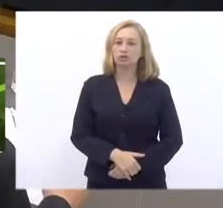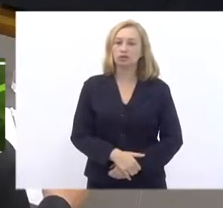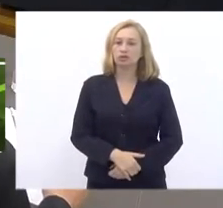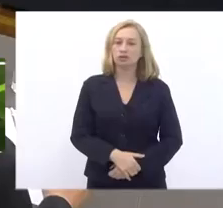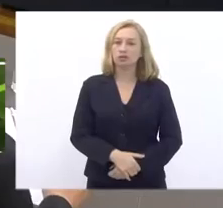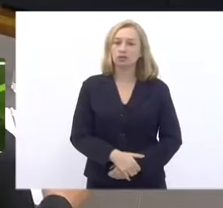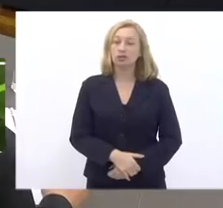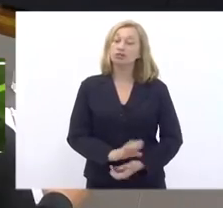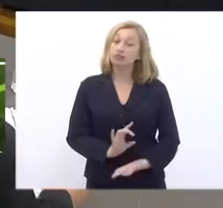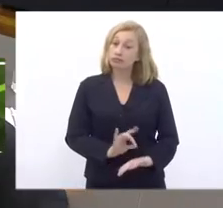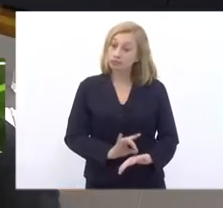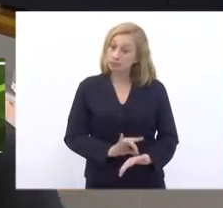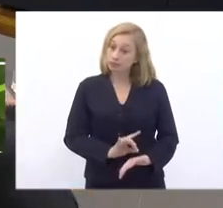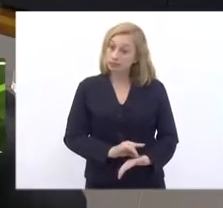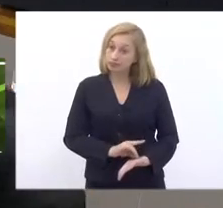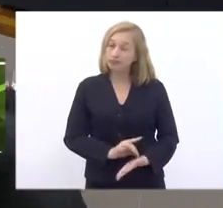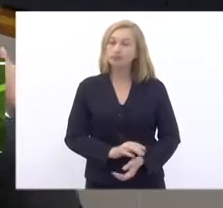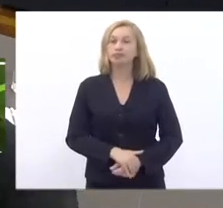Na verdade,